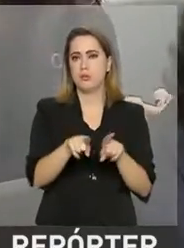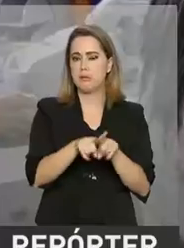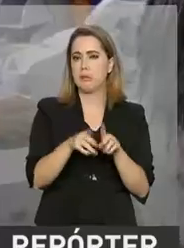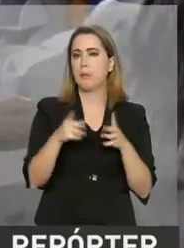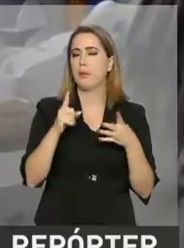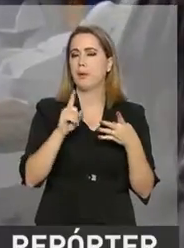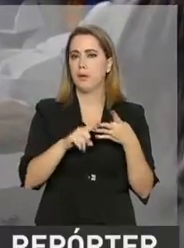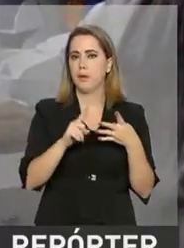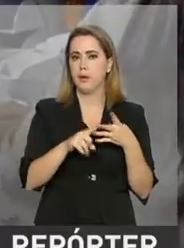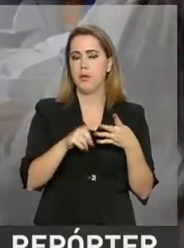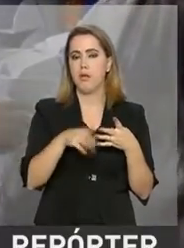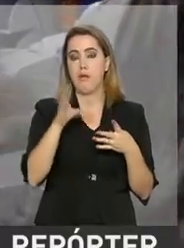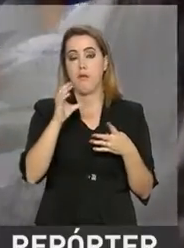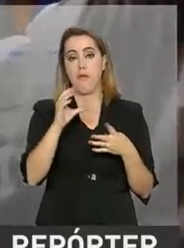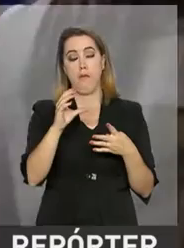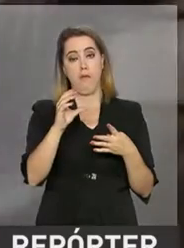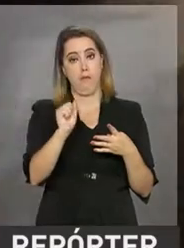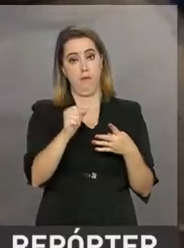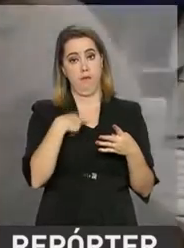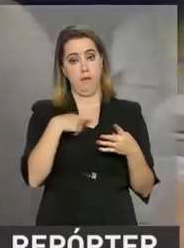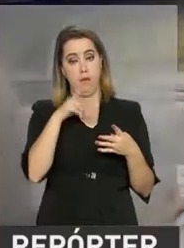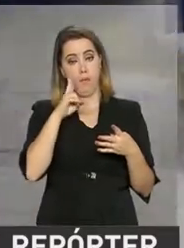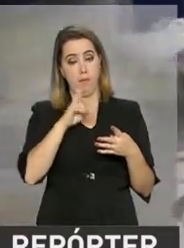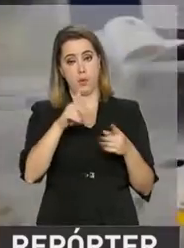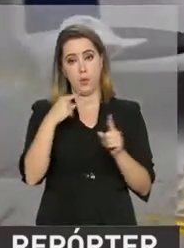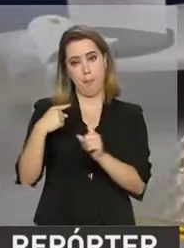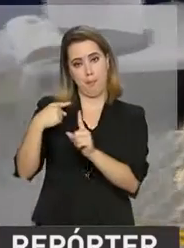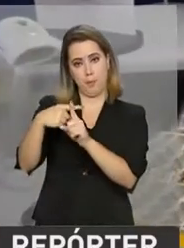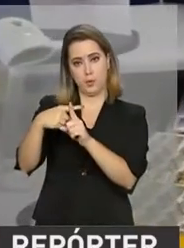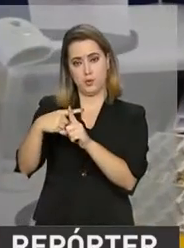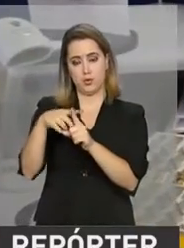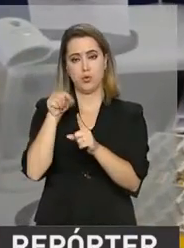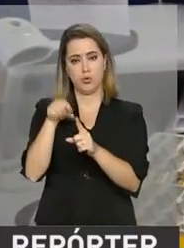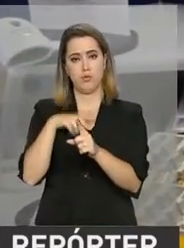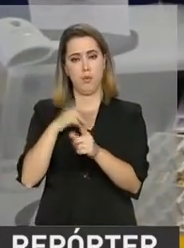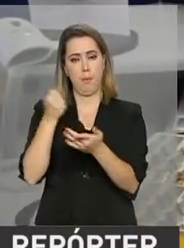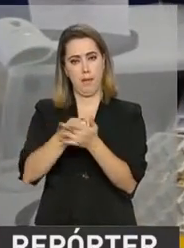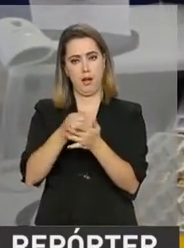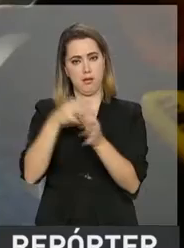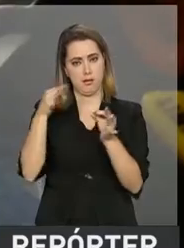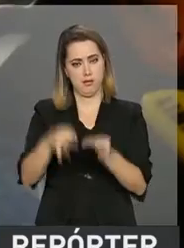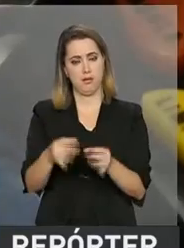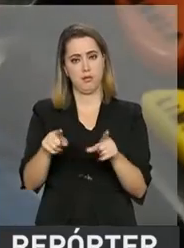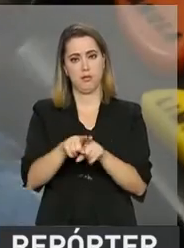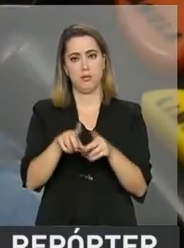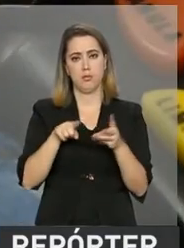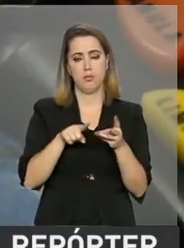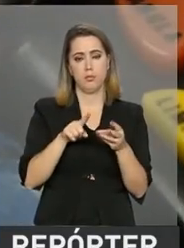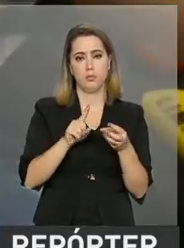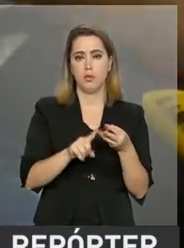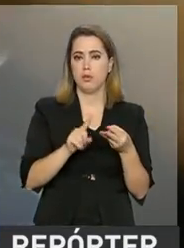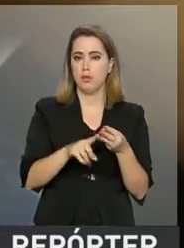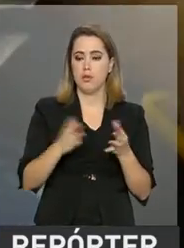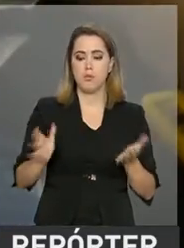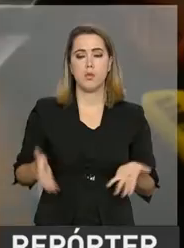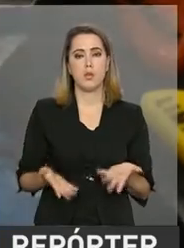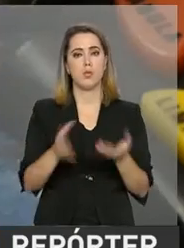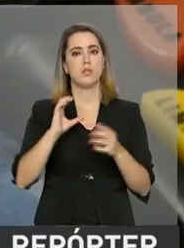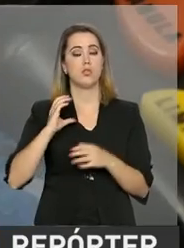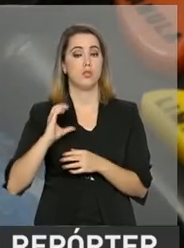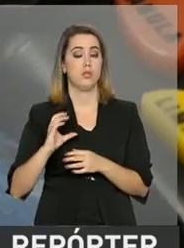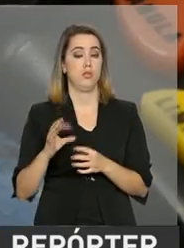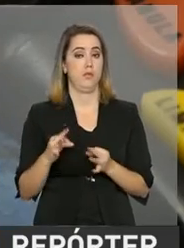que reconhece o bom pagador e do incentivo à inovação tecnológica e as operações por meio eletrônico